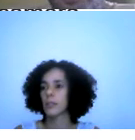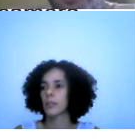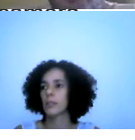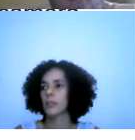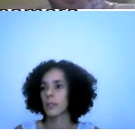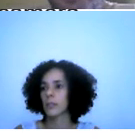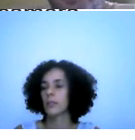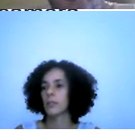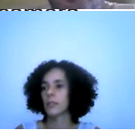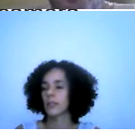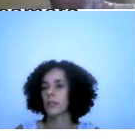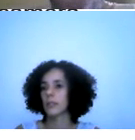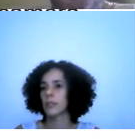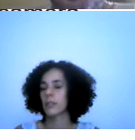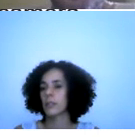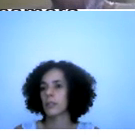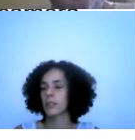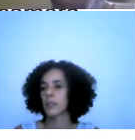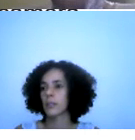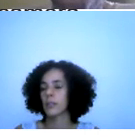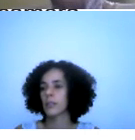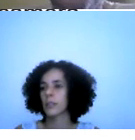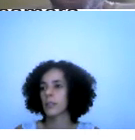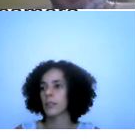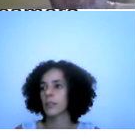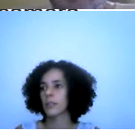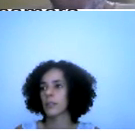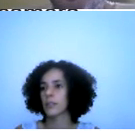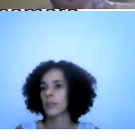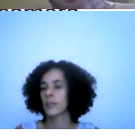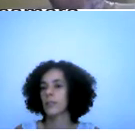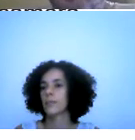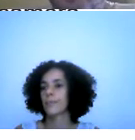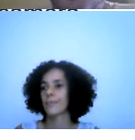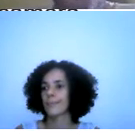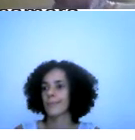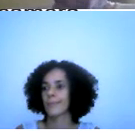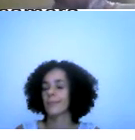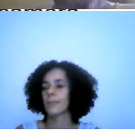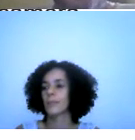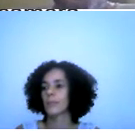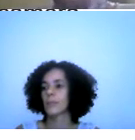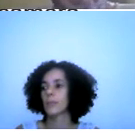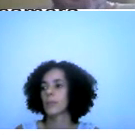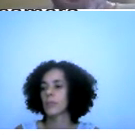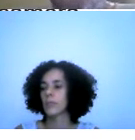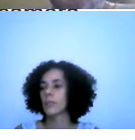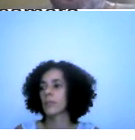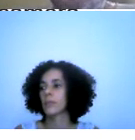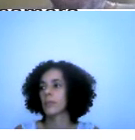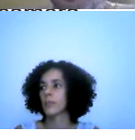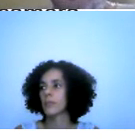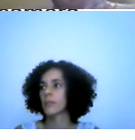forte. Então, há um declínio muito rápido das espécies. E a gente tem os exemplos clássicos, né, de Fernando de Noronha e de várias espécies de peixes que